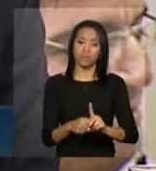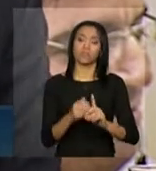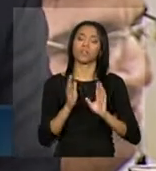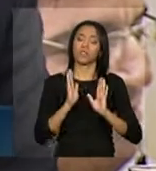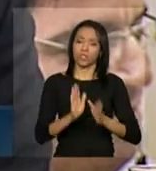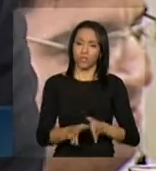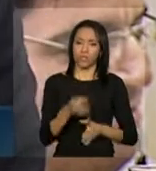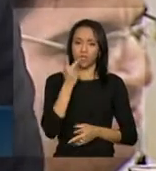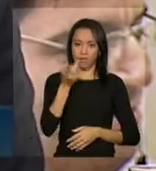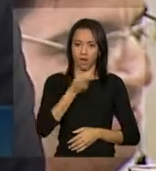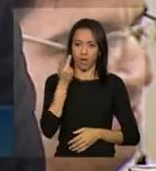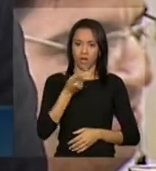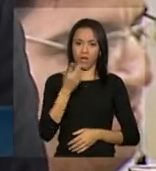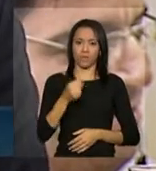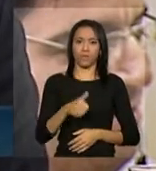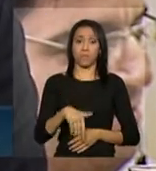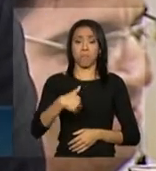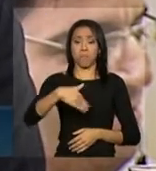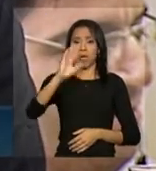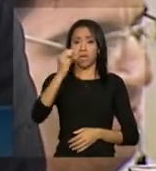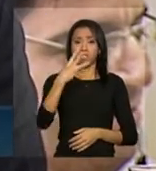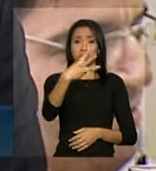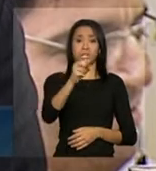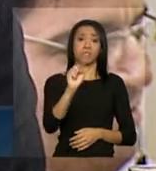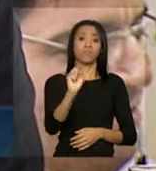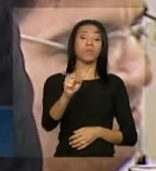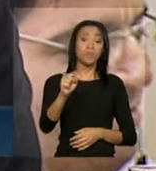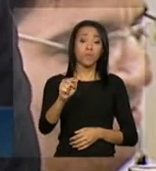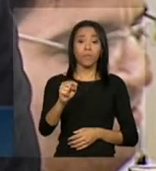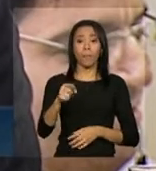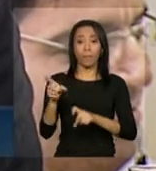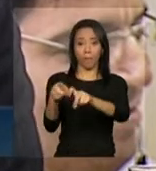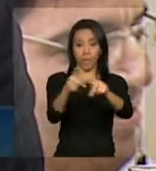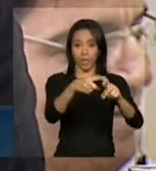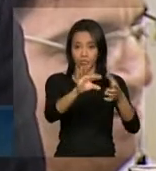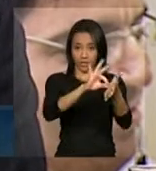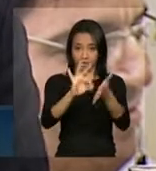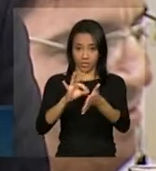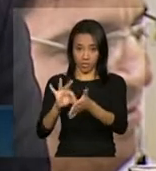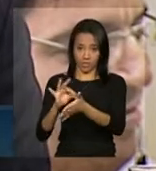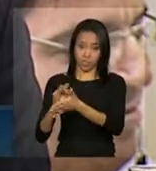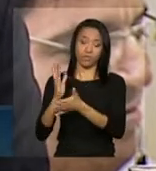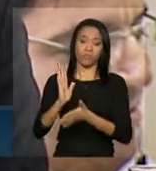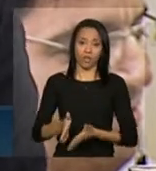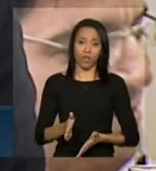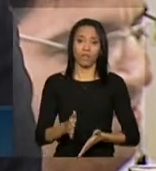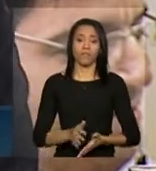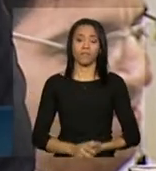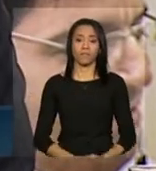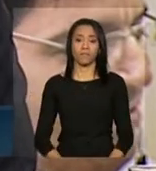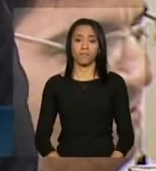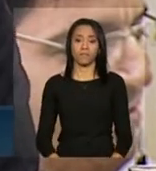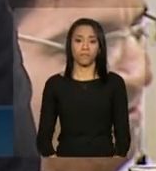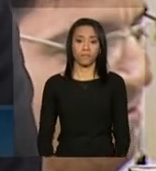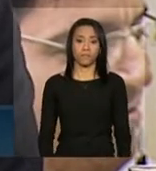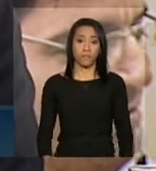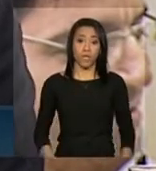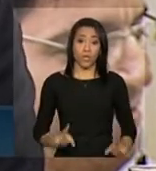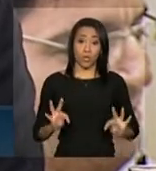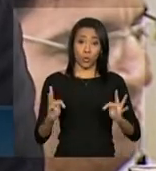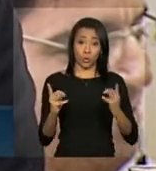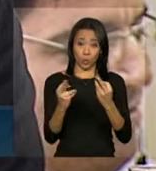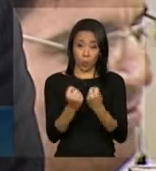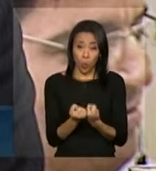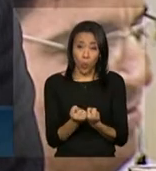disse Dr mozar mais de 3.000 médicos inscritos desses quase 1000 já tem toda a sua